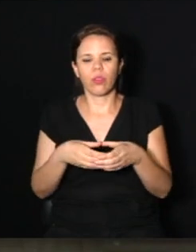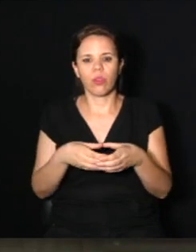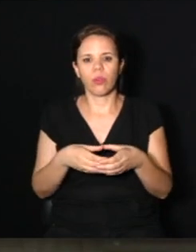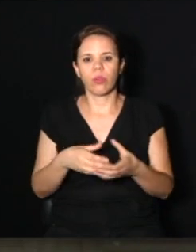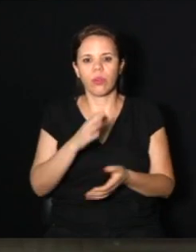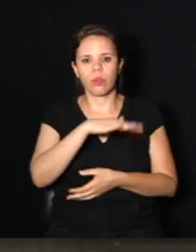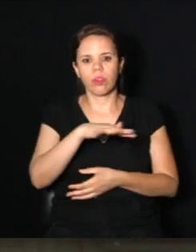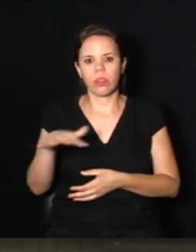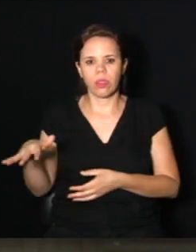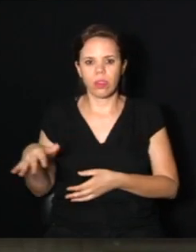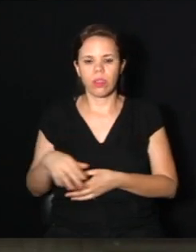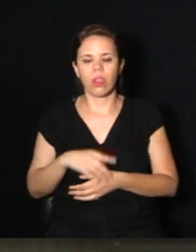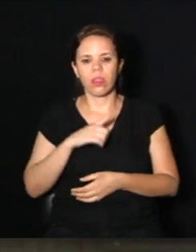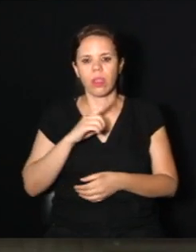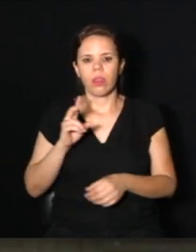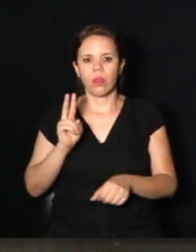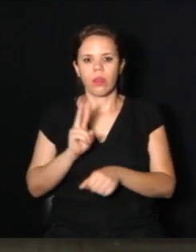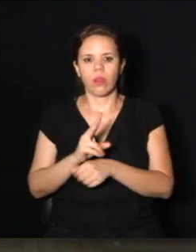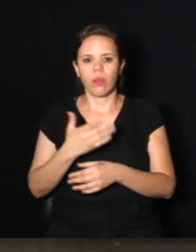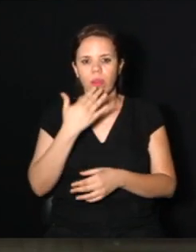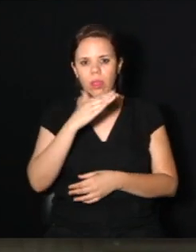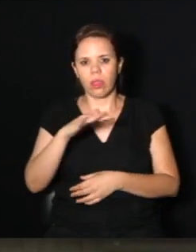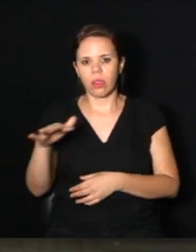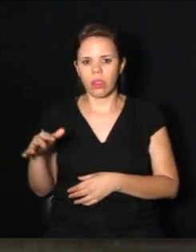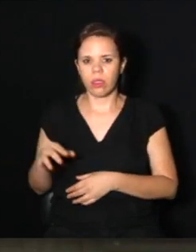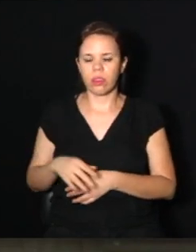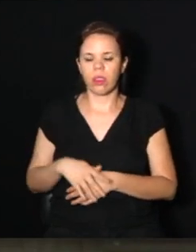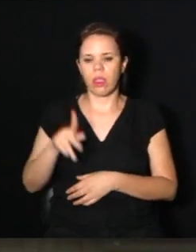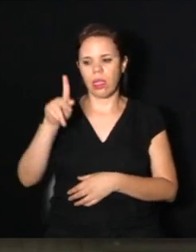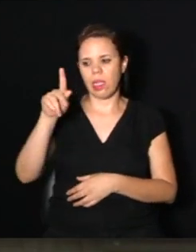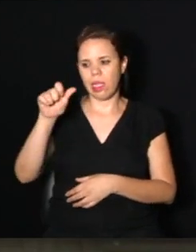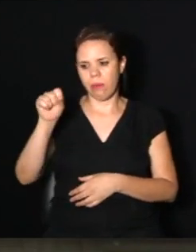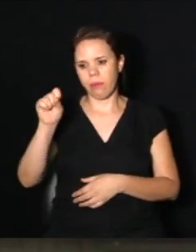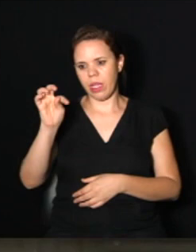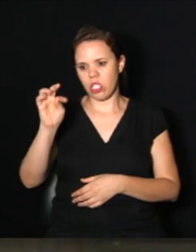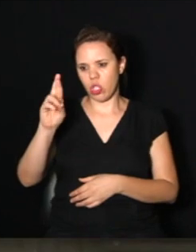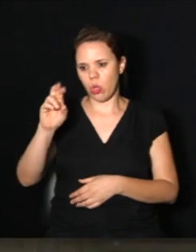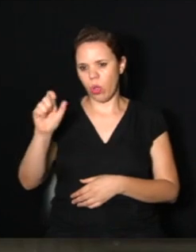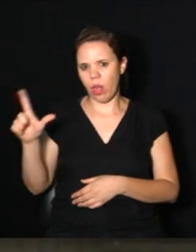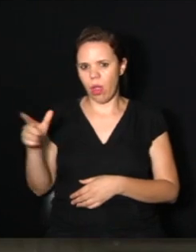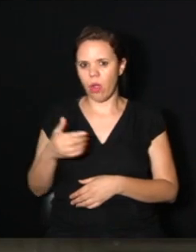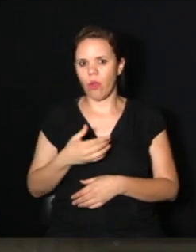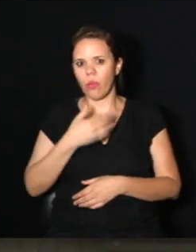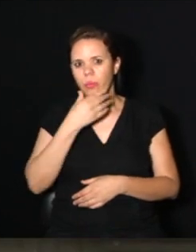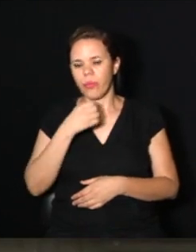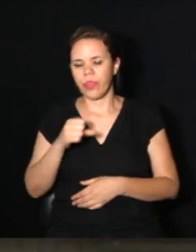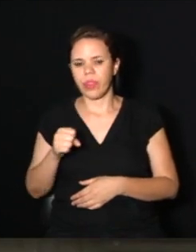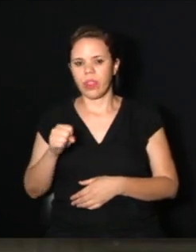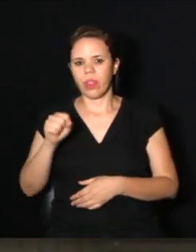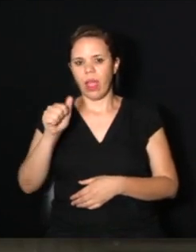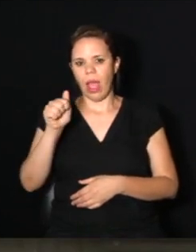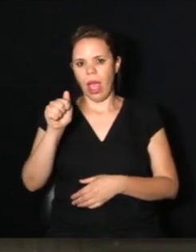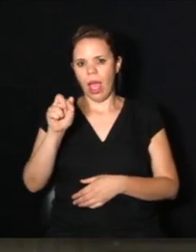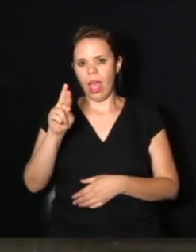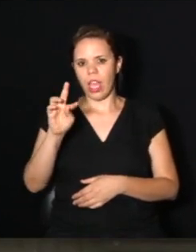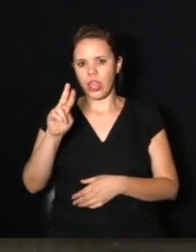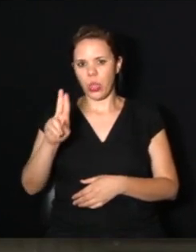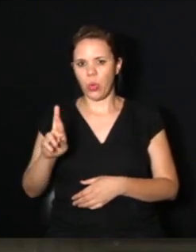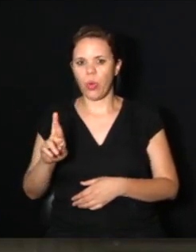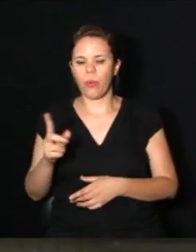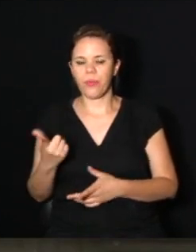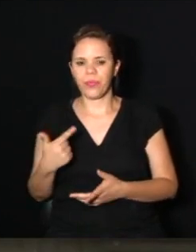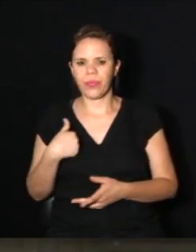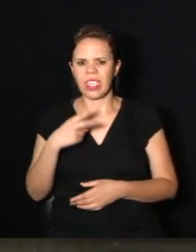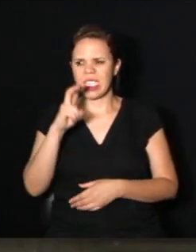tem uma criança, o Arthur, que ele usa sonda gástrica. Faz 5 meses que está vencida